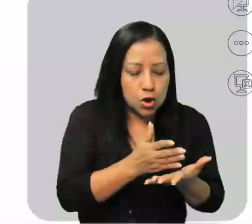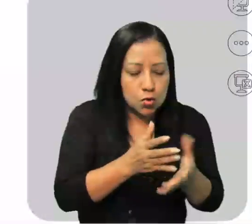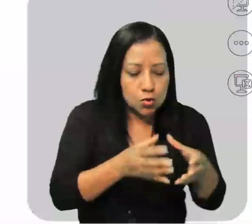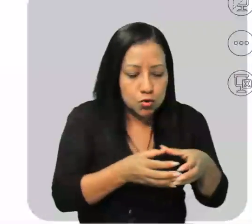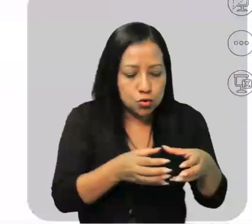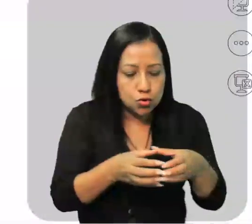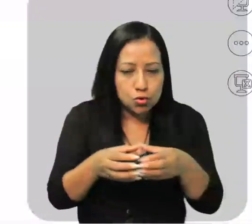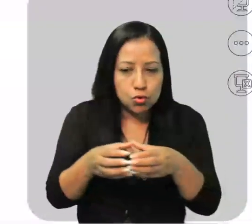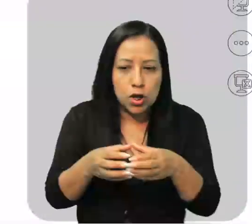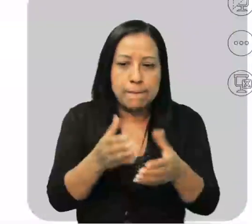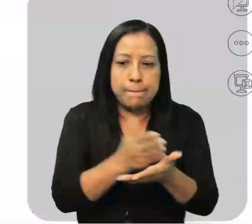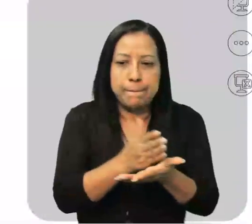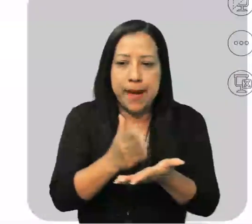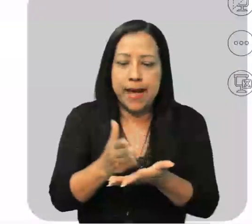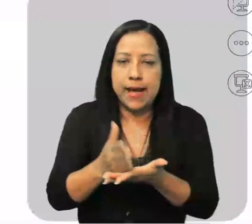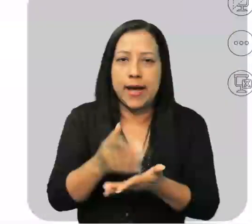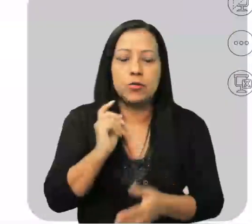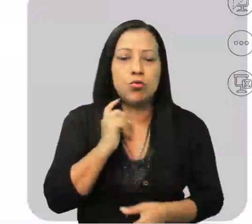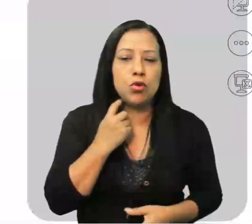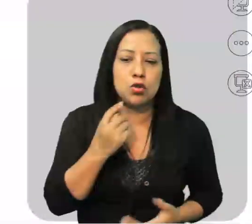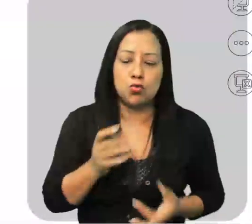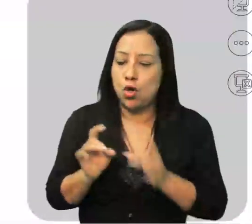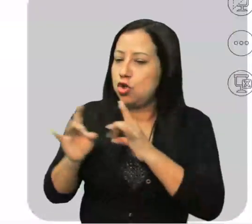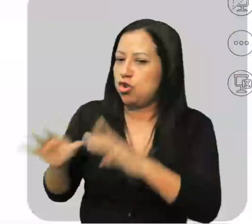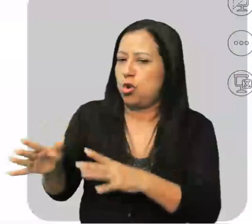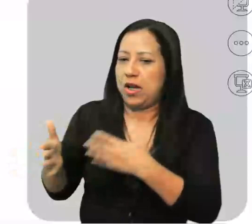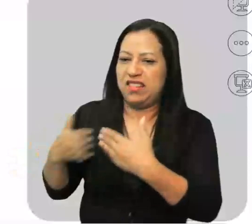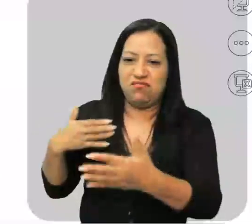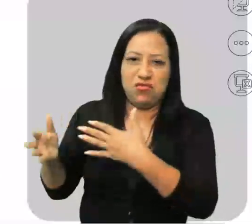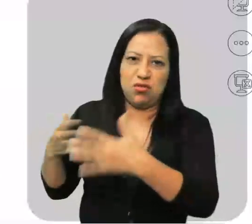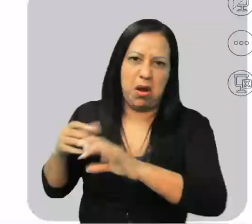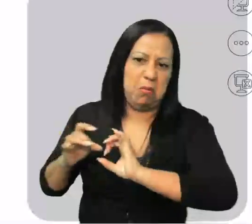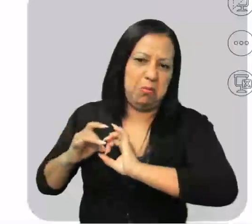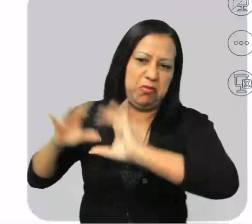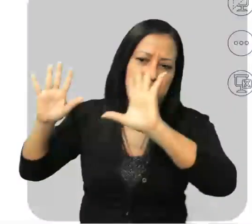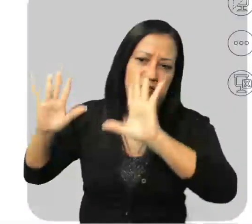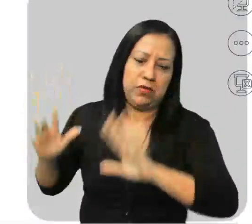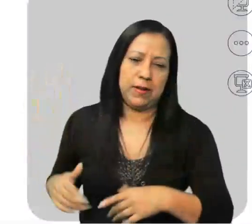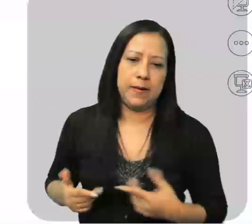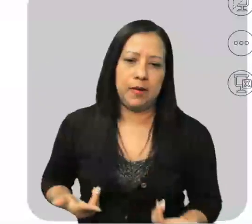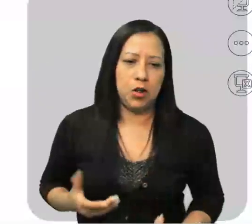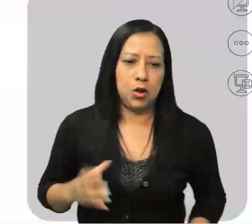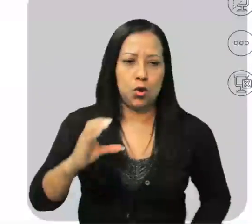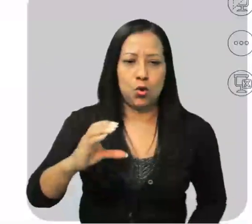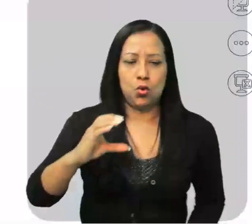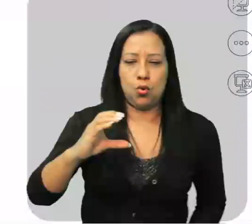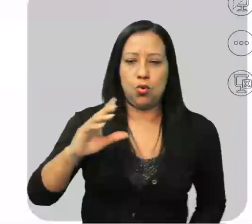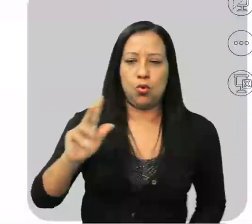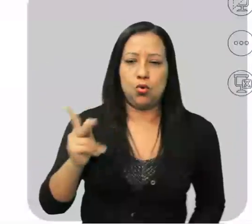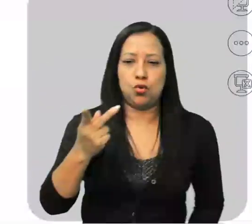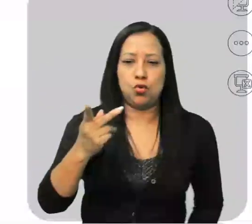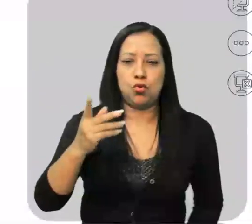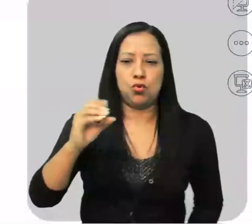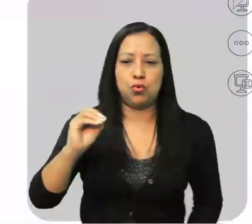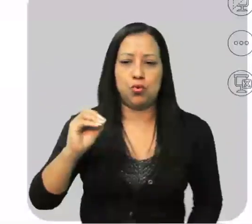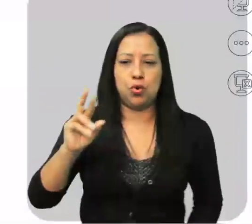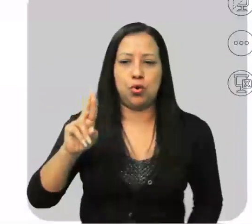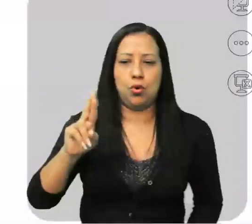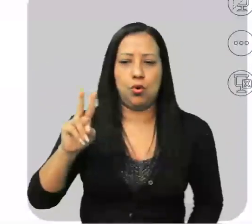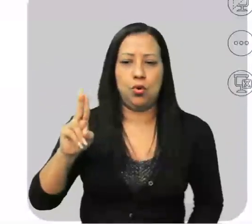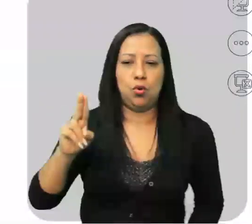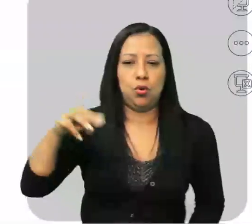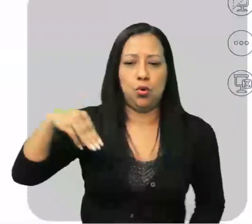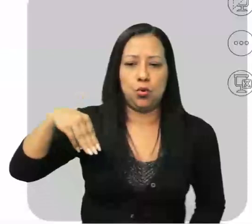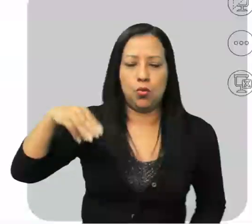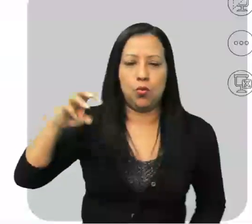vezes não é separado, é jogado de qualquer forma, ok? No meio ambiente. E aí